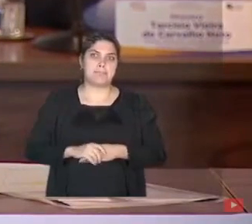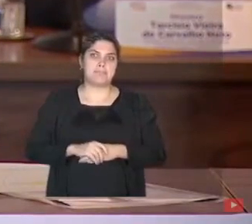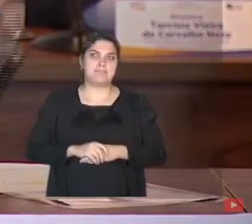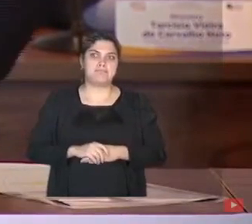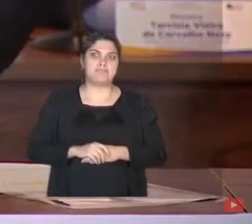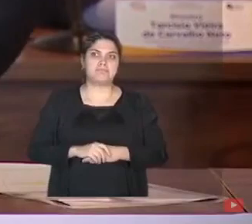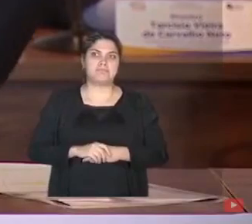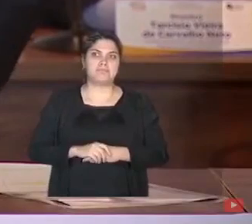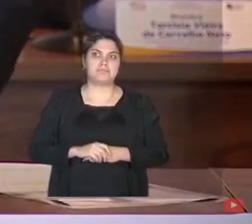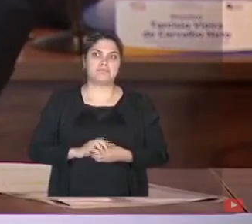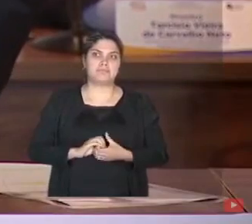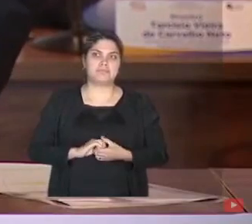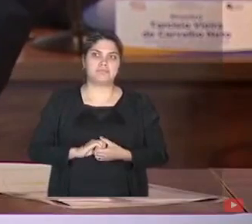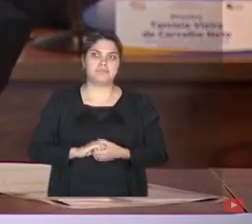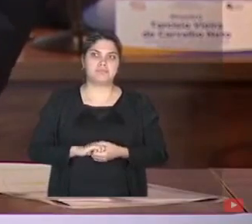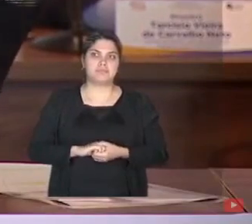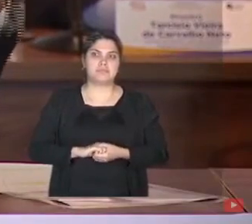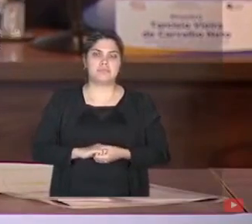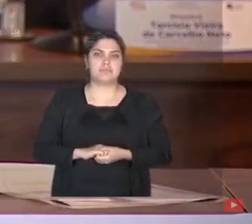Mari.